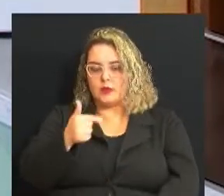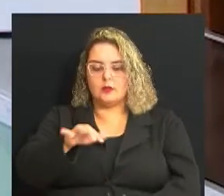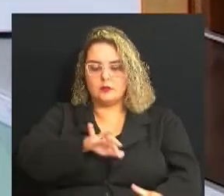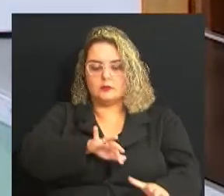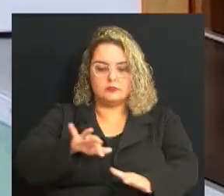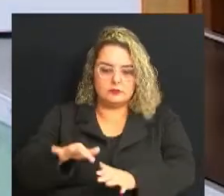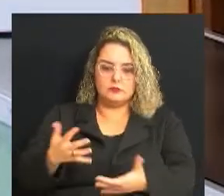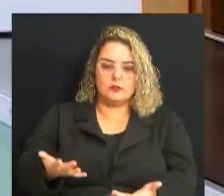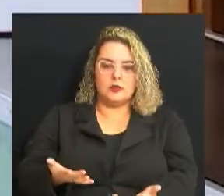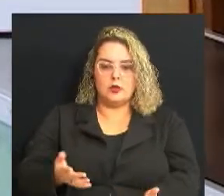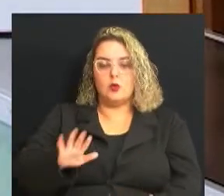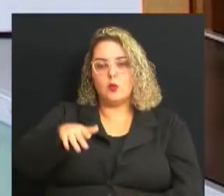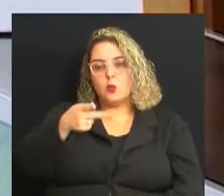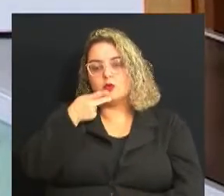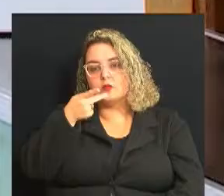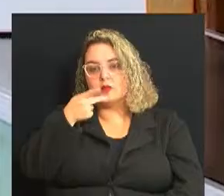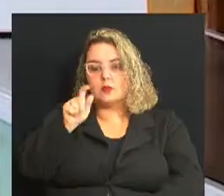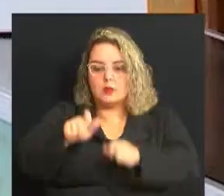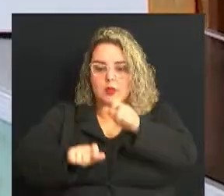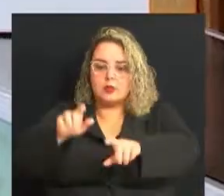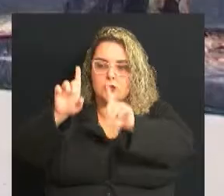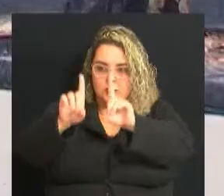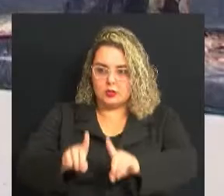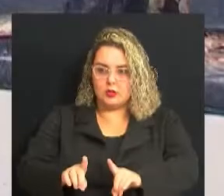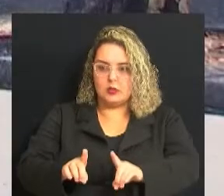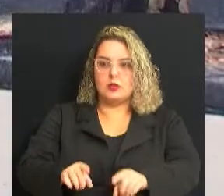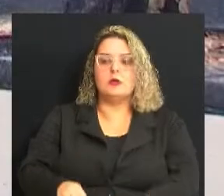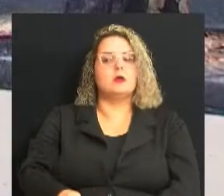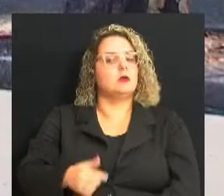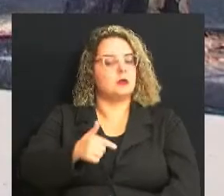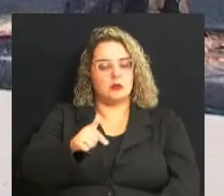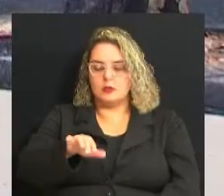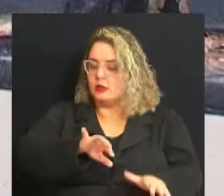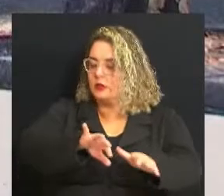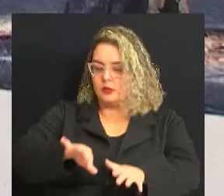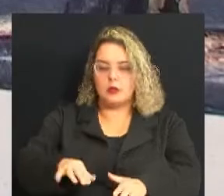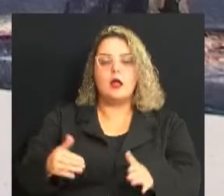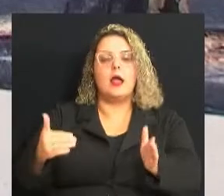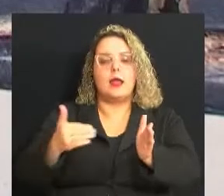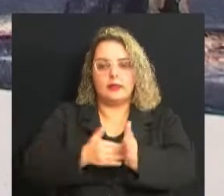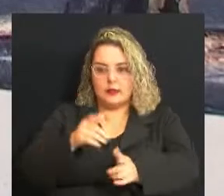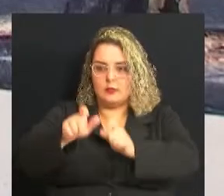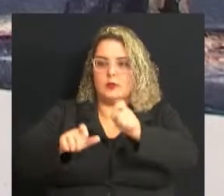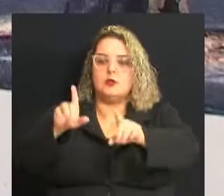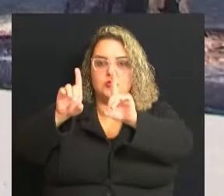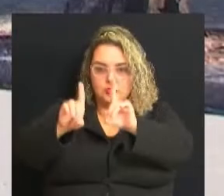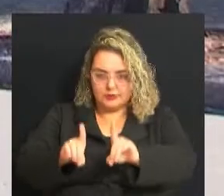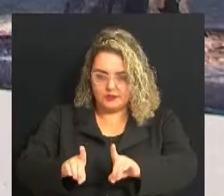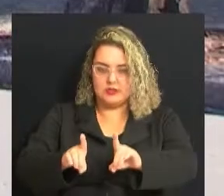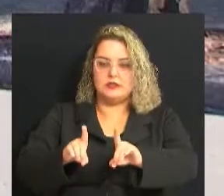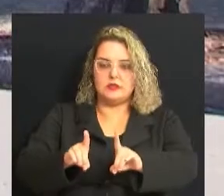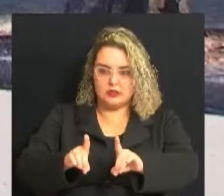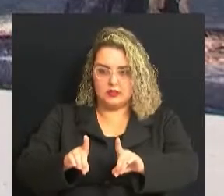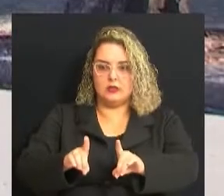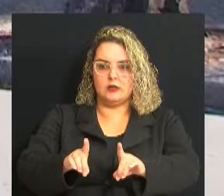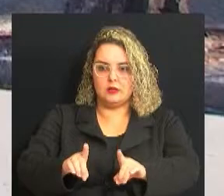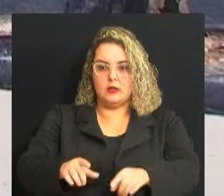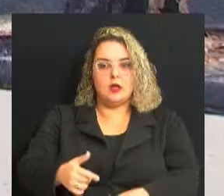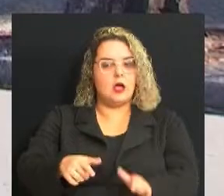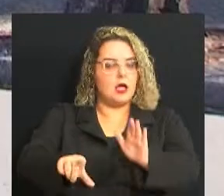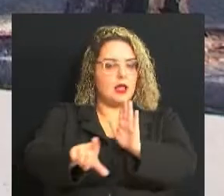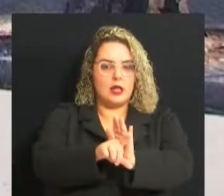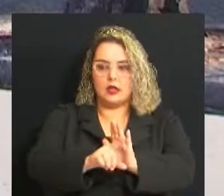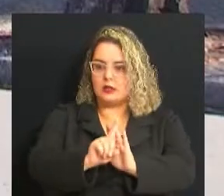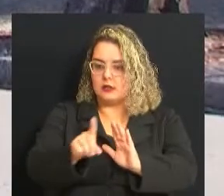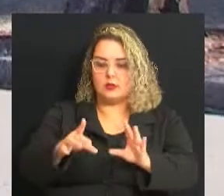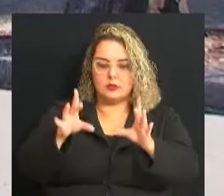inclusive quando a gente fala de pessoas com deficiência. Sem exceção, inclusive quando se fala em pessoas com deficiência, a lei não